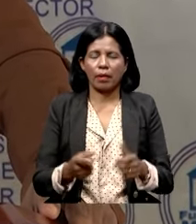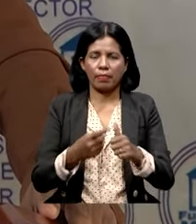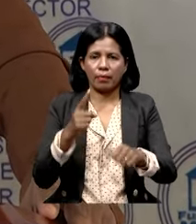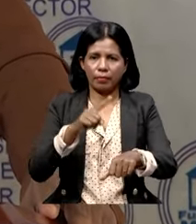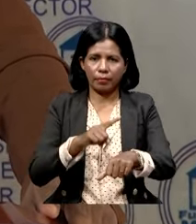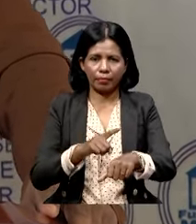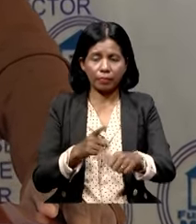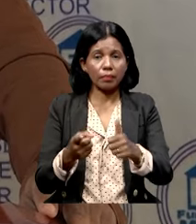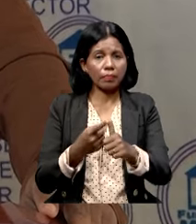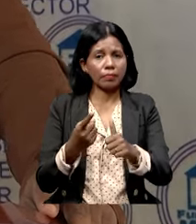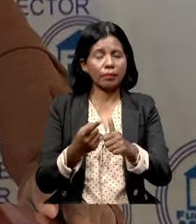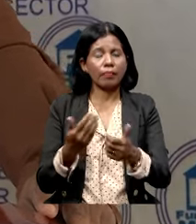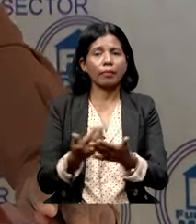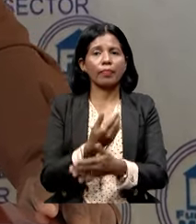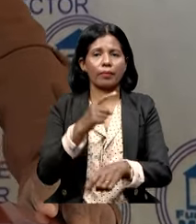vez